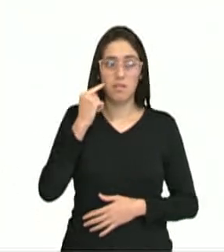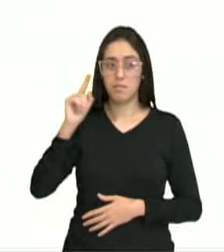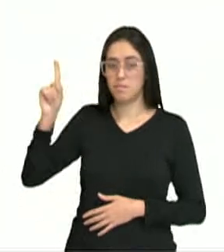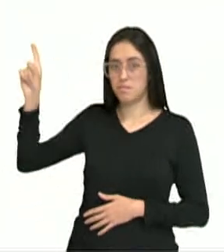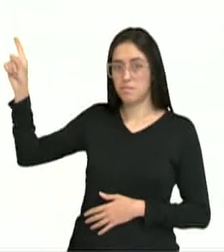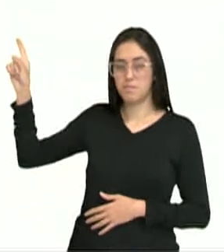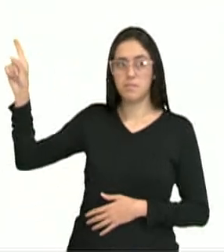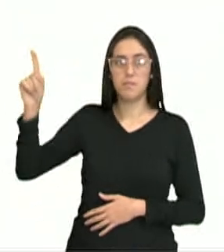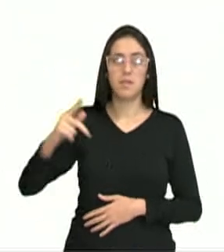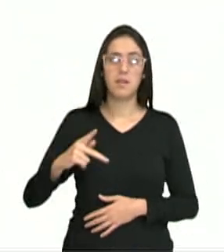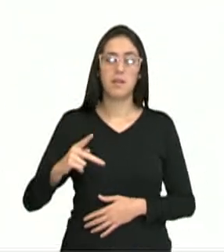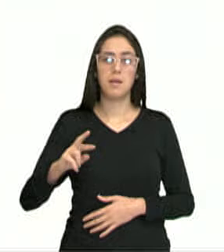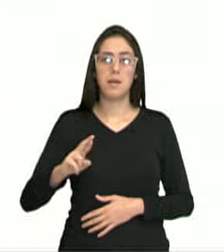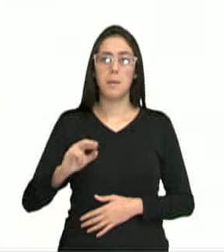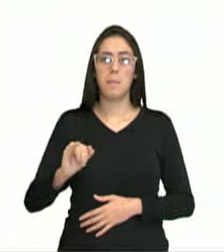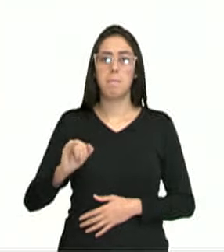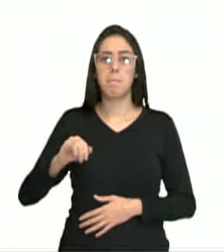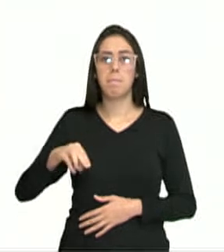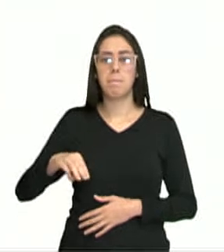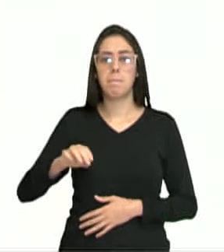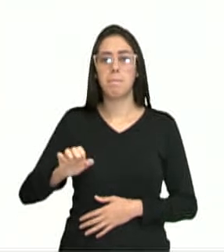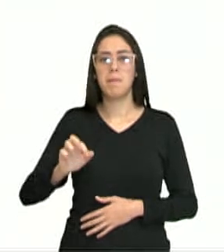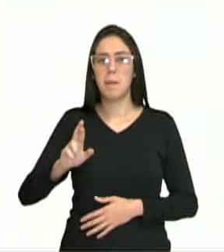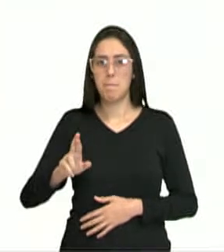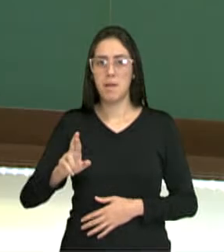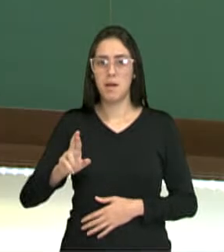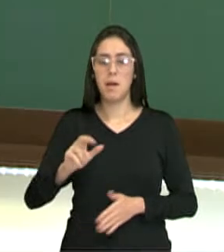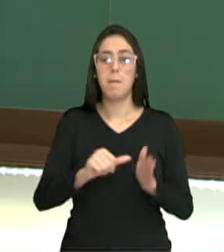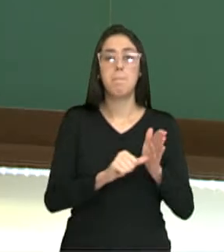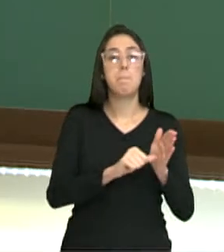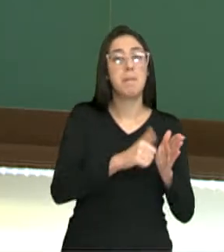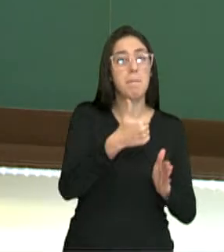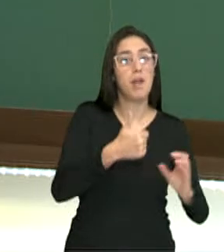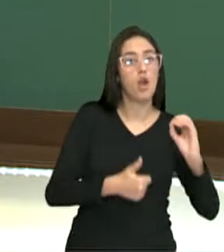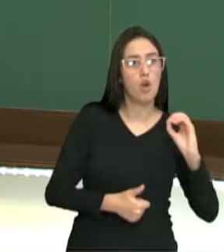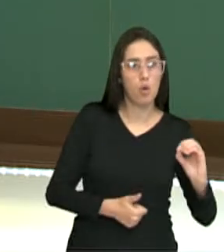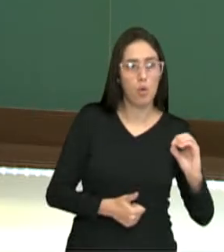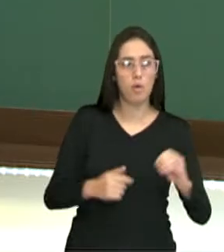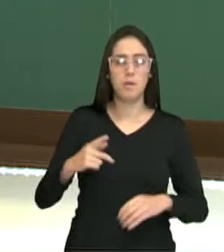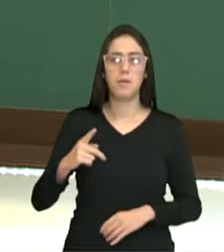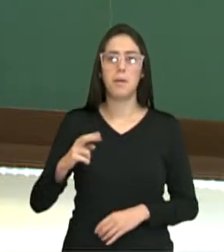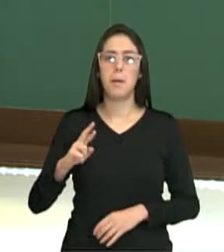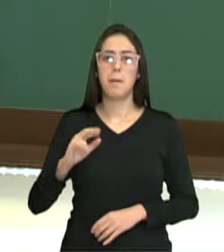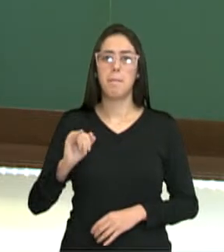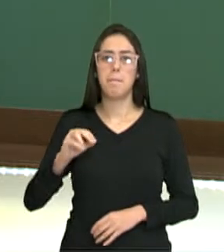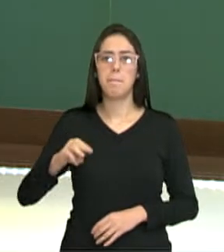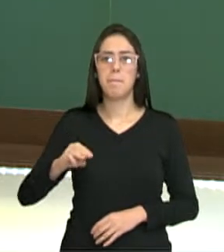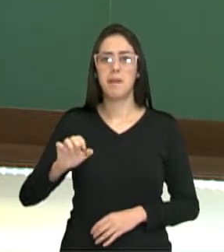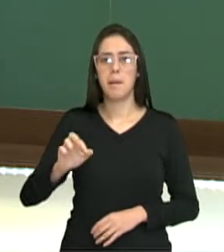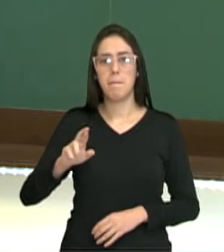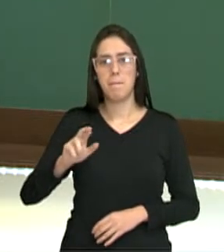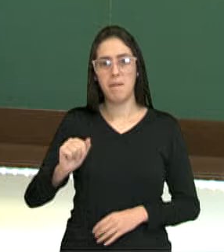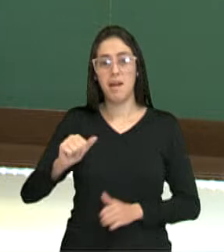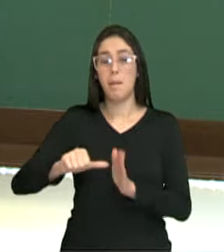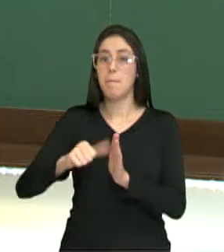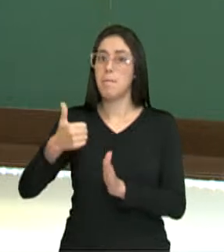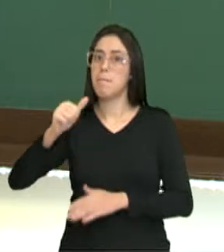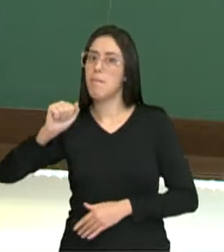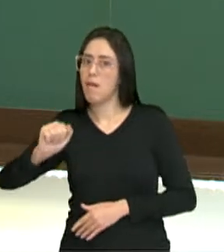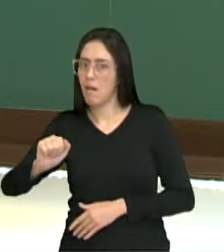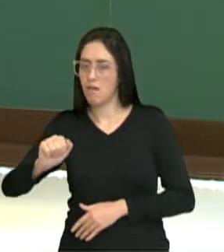primer ou tu primeira. Presta atenção aí nessa escrita da língua espanhola, já vamos falar sobre